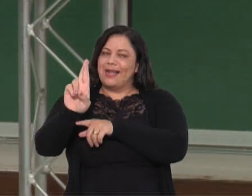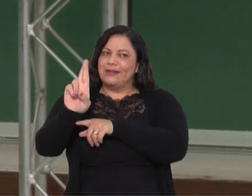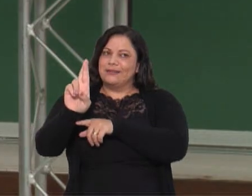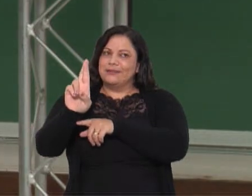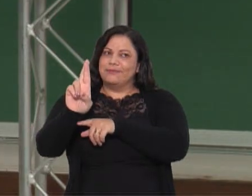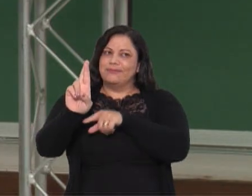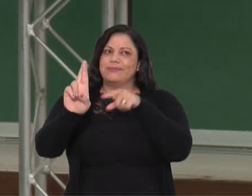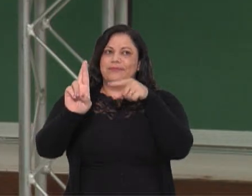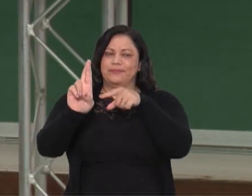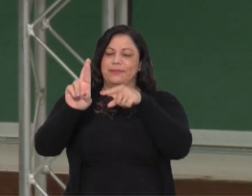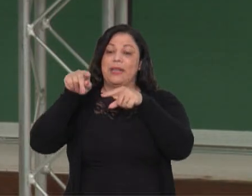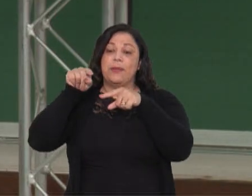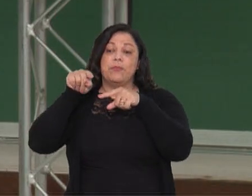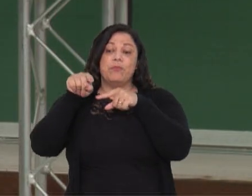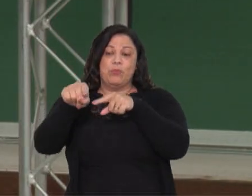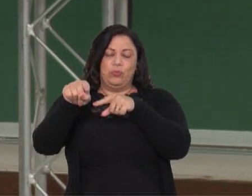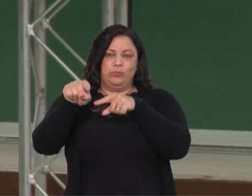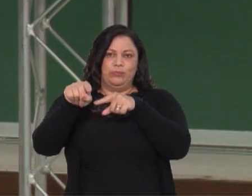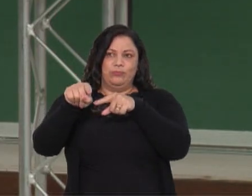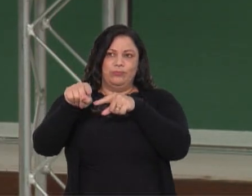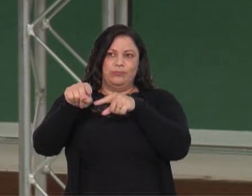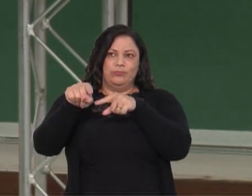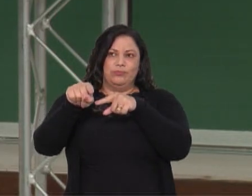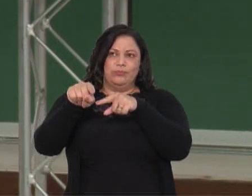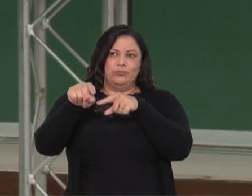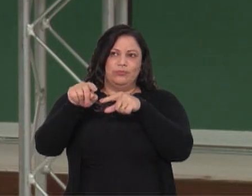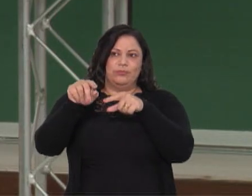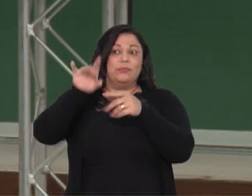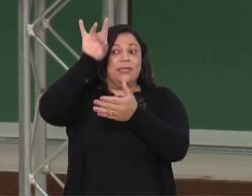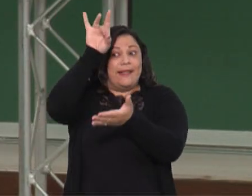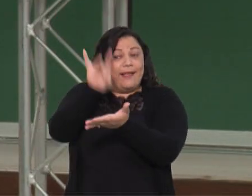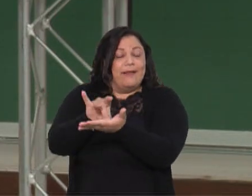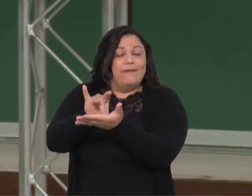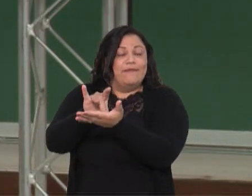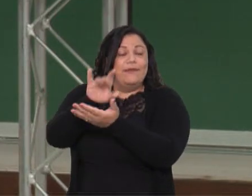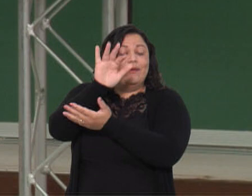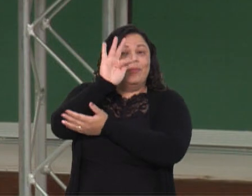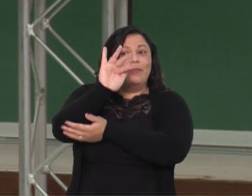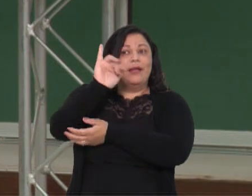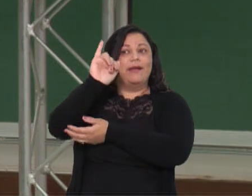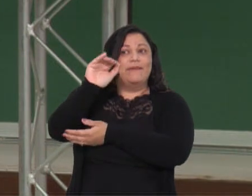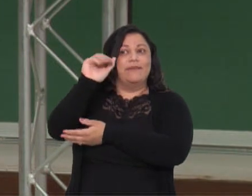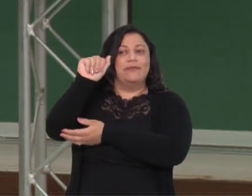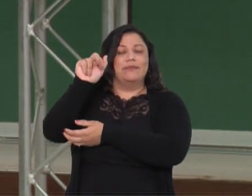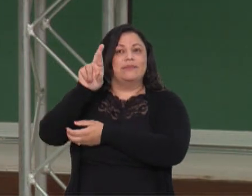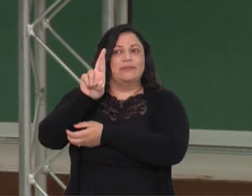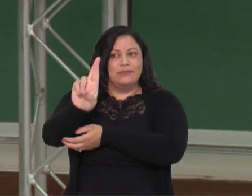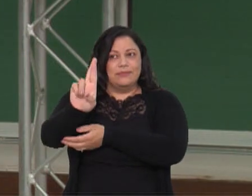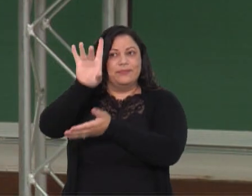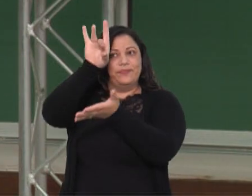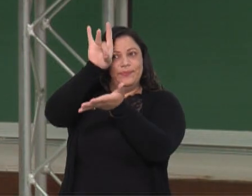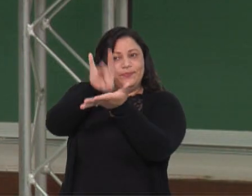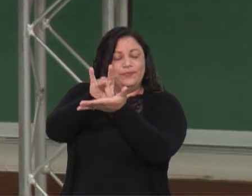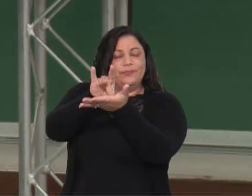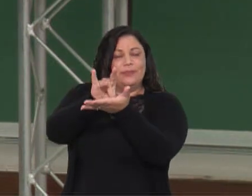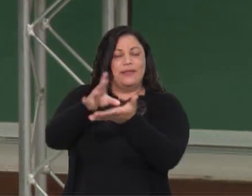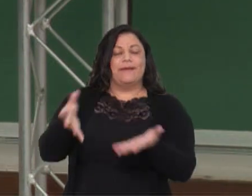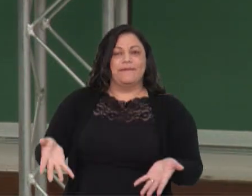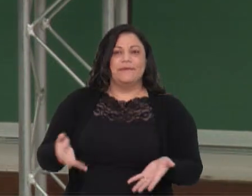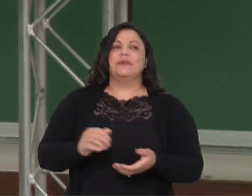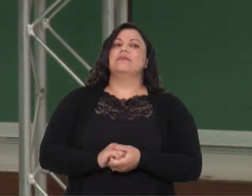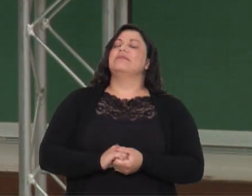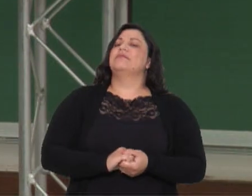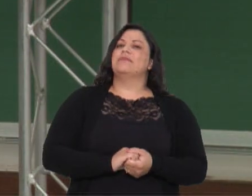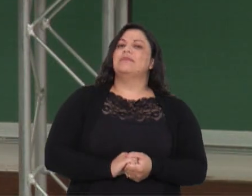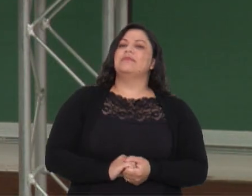pela internet, né? Que ele vai falar depois. Mas olha, ele afirma. Então, aqui está para a afirmação dele. Ele